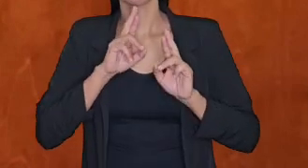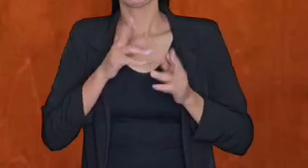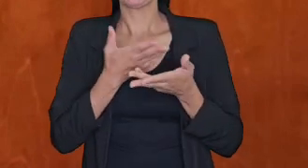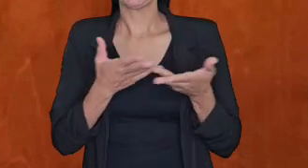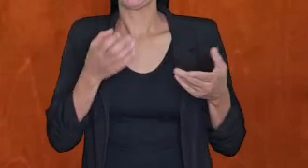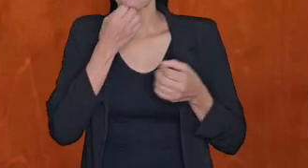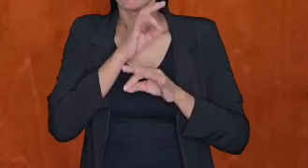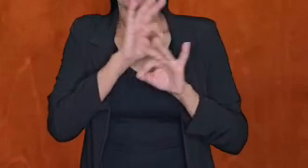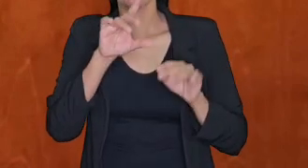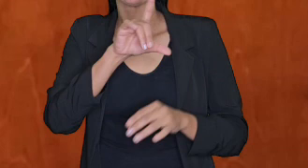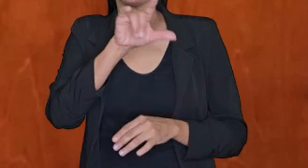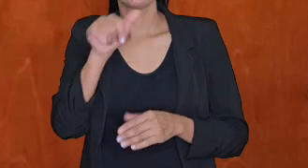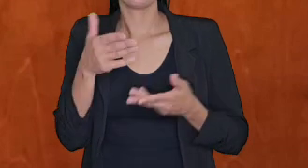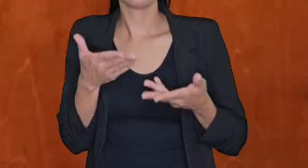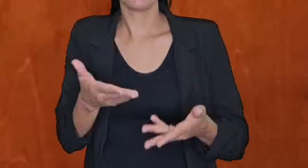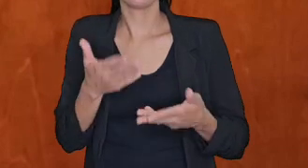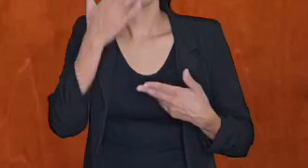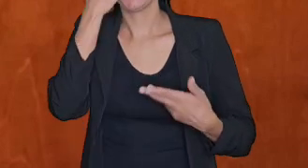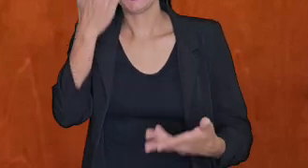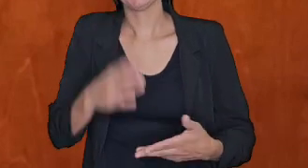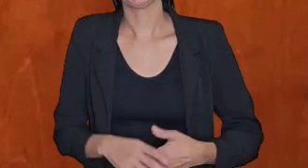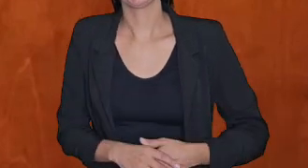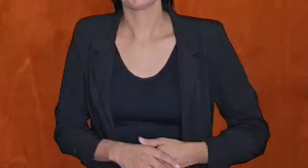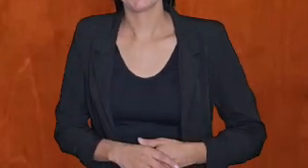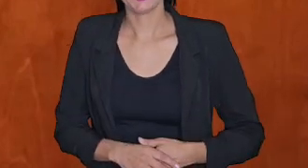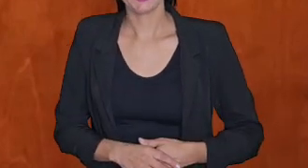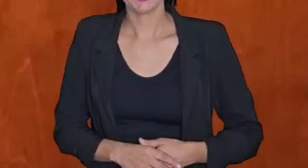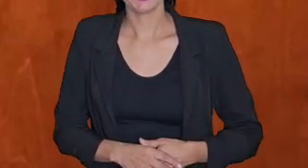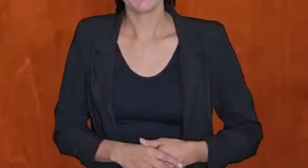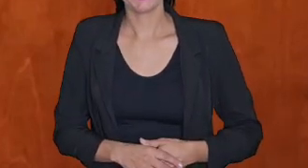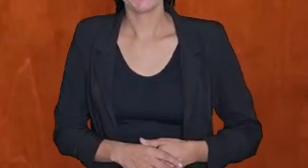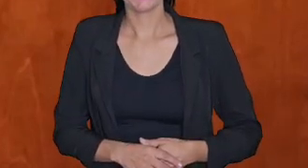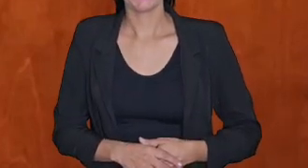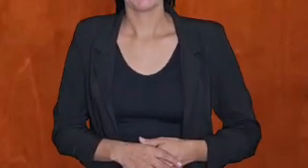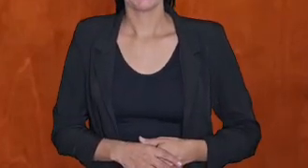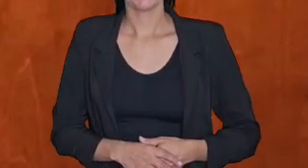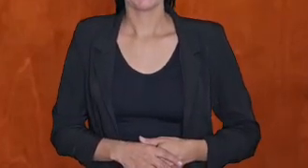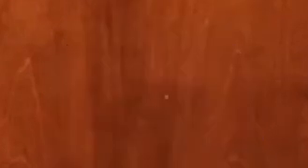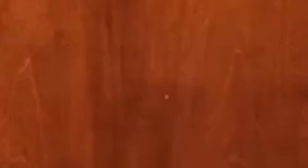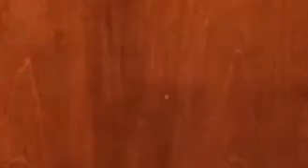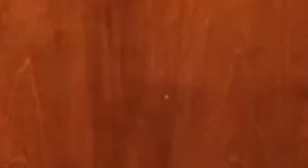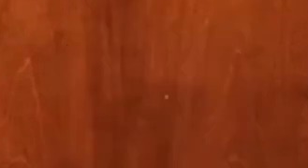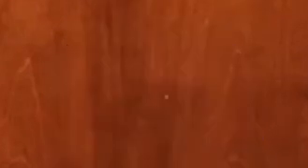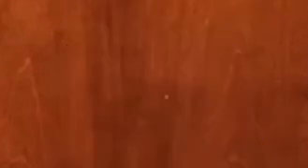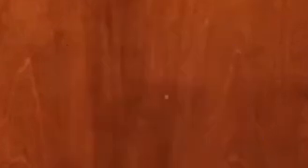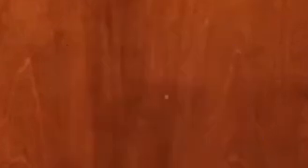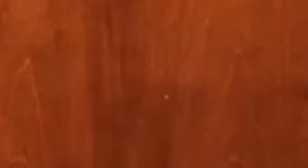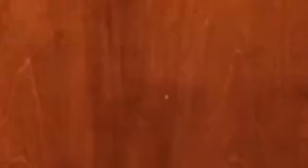encerro o presente seminário, desejando a todos um bom. Muito obrigado.